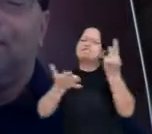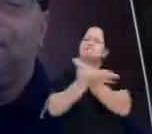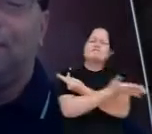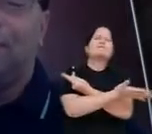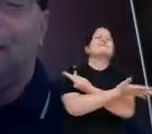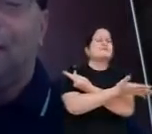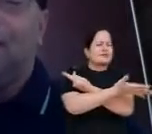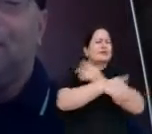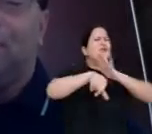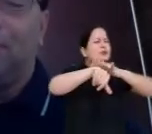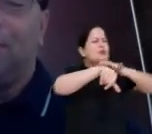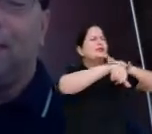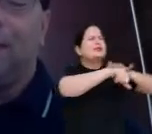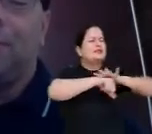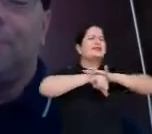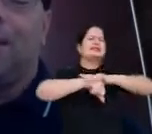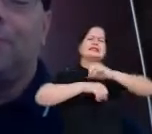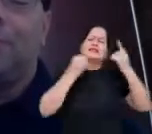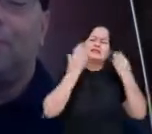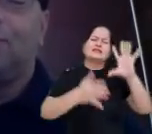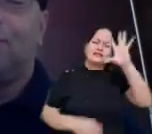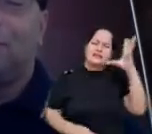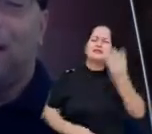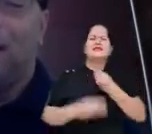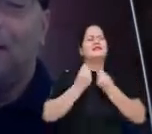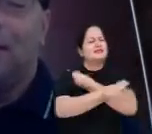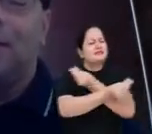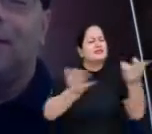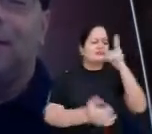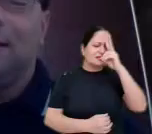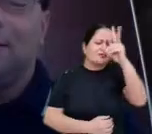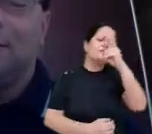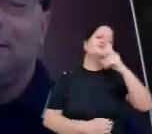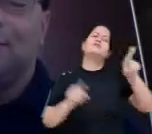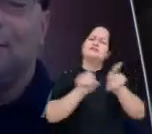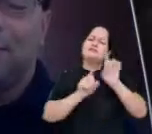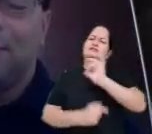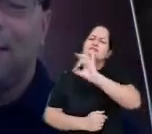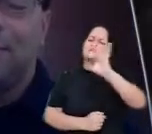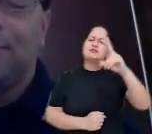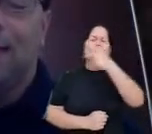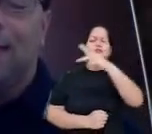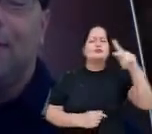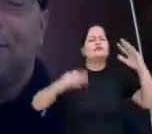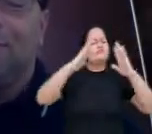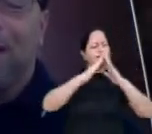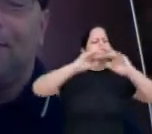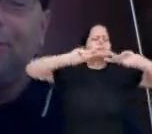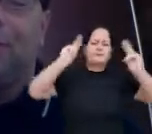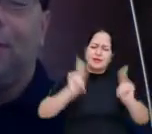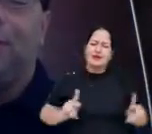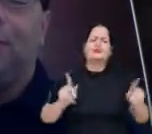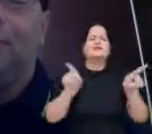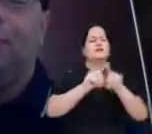dê forças. E a nós, para que haja paz, ó Deus, nos nossos lares, nas igrejas, nas nossas cidades. Que haja paz